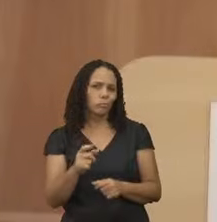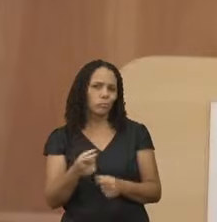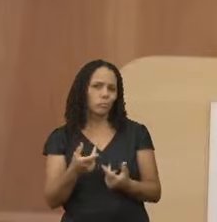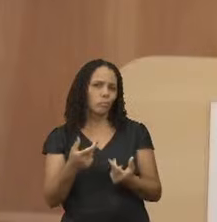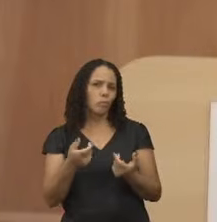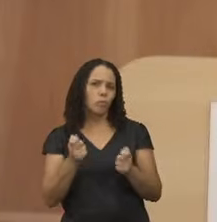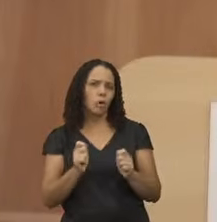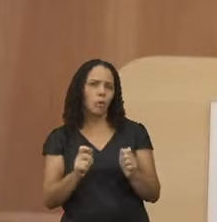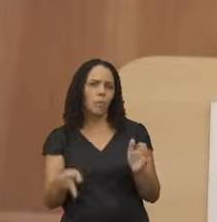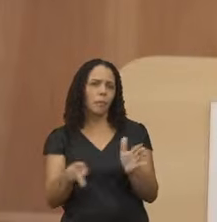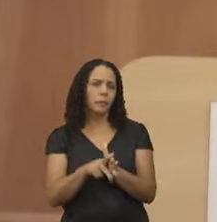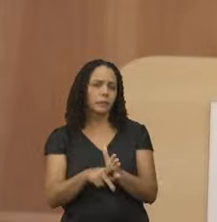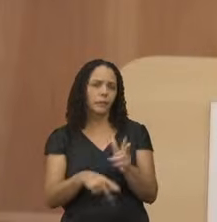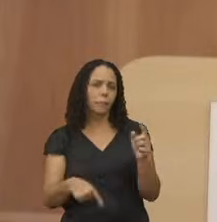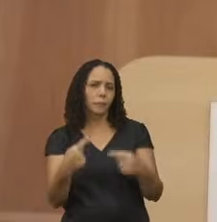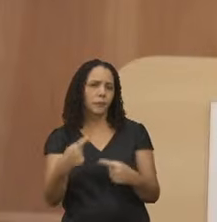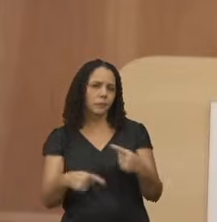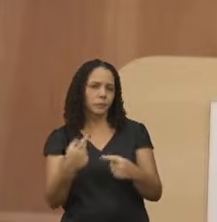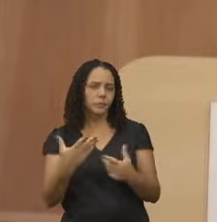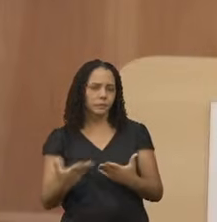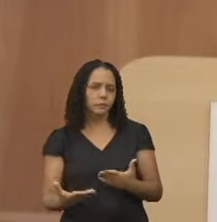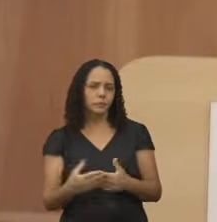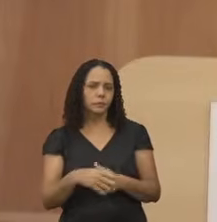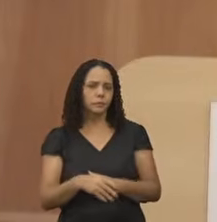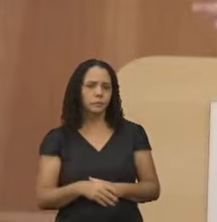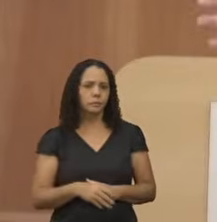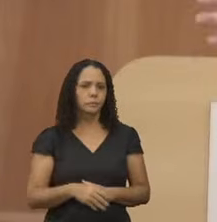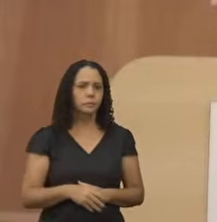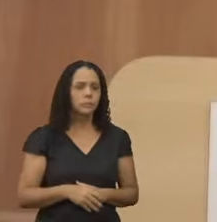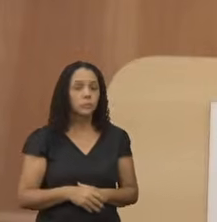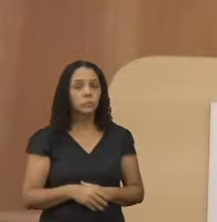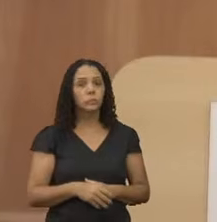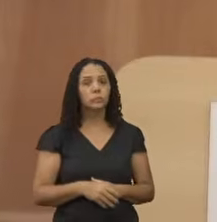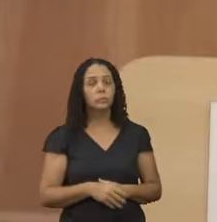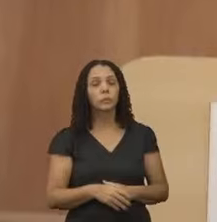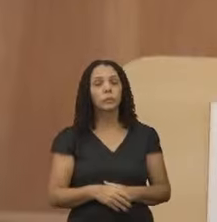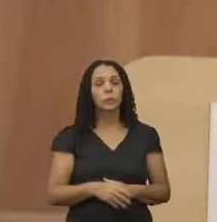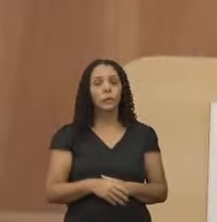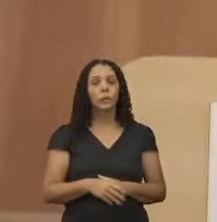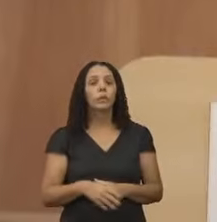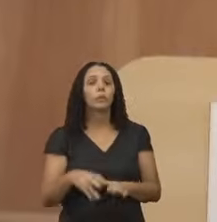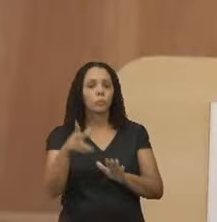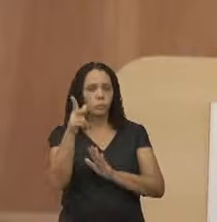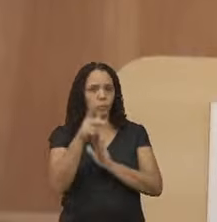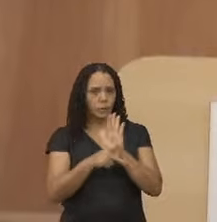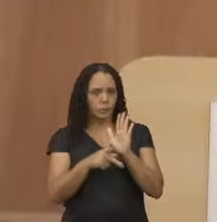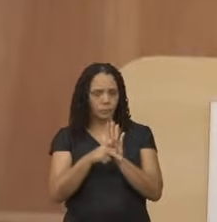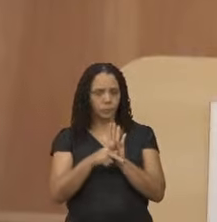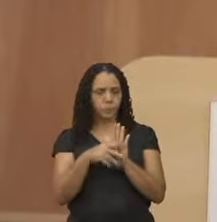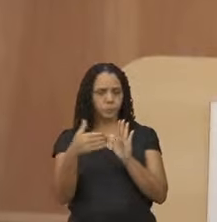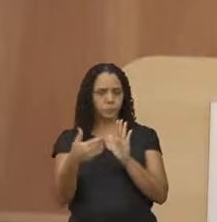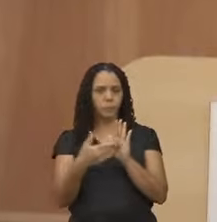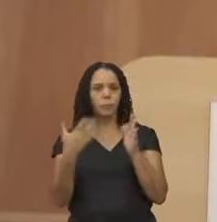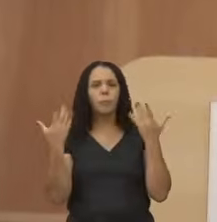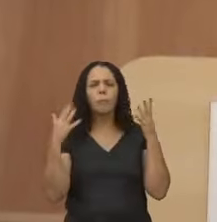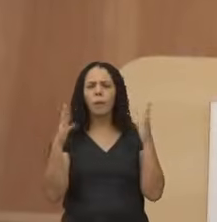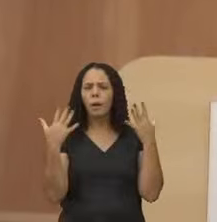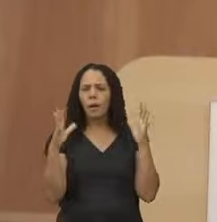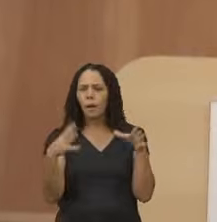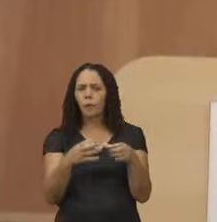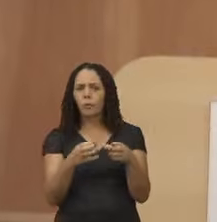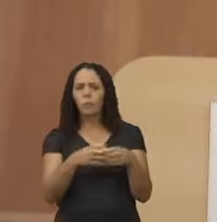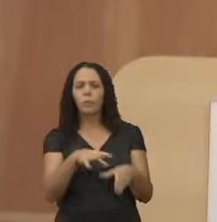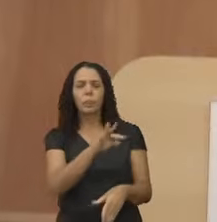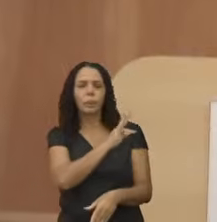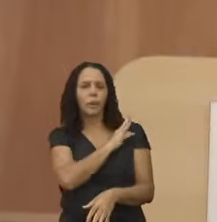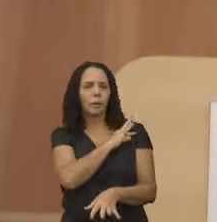essa observação ser feita aqui. E agora partir para o projeto, que é o importante. Quero parabenizar toda a equipe técnica que desenvolveu